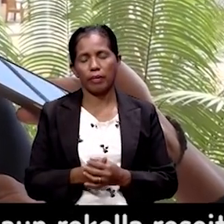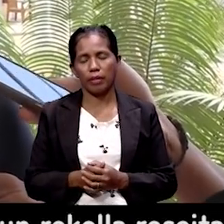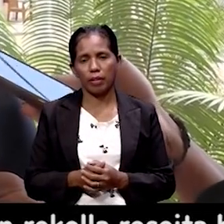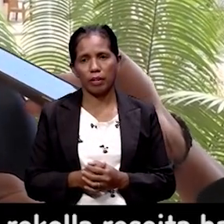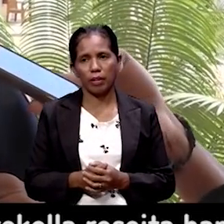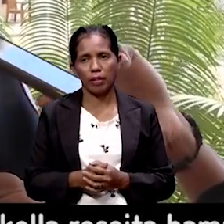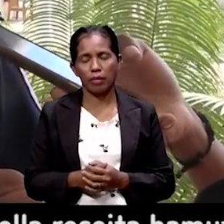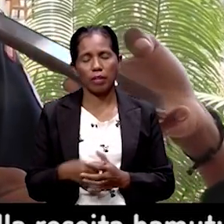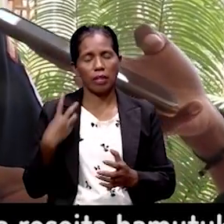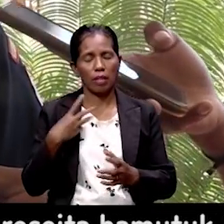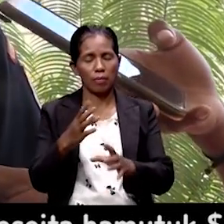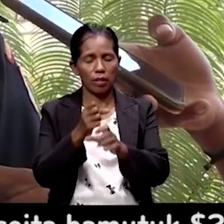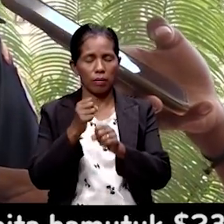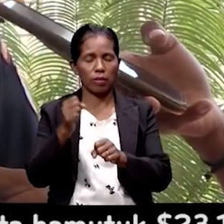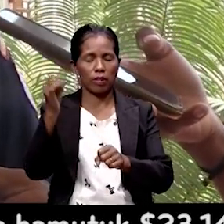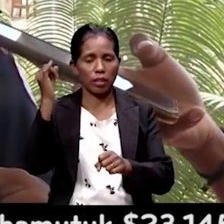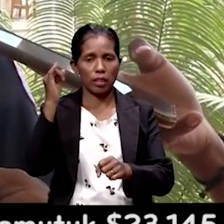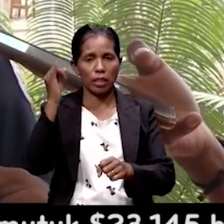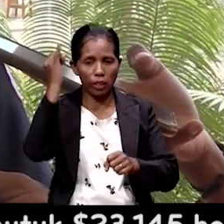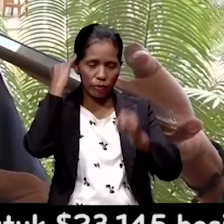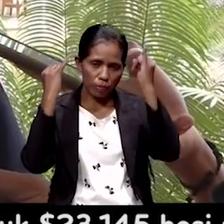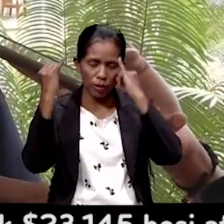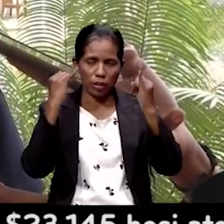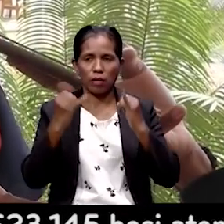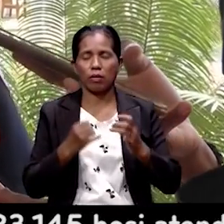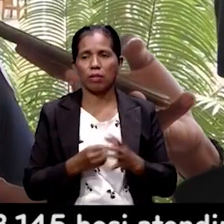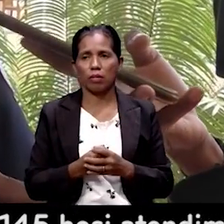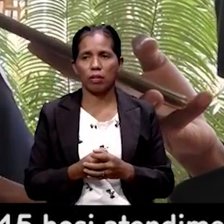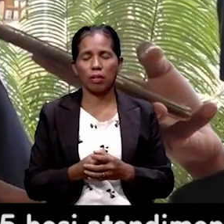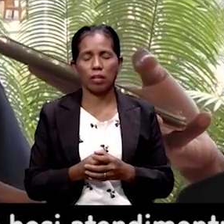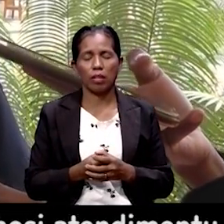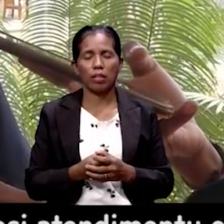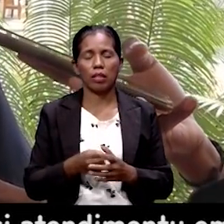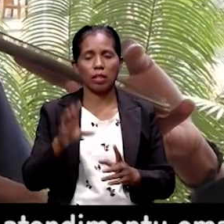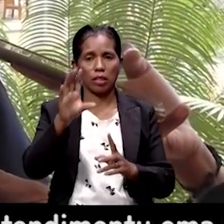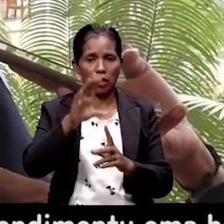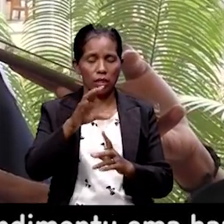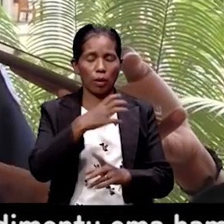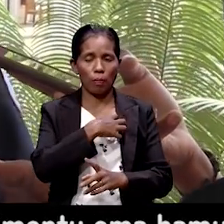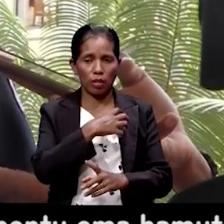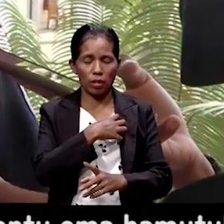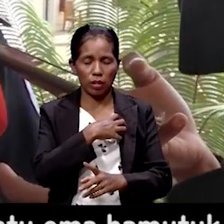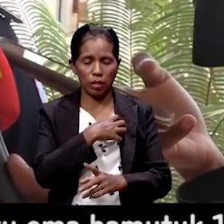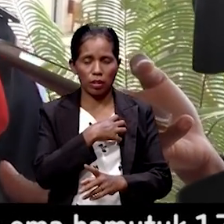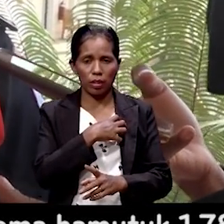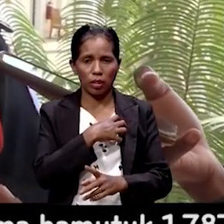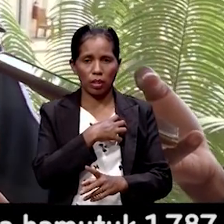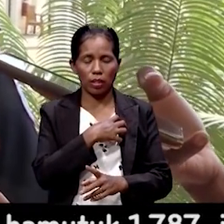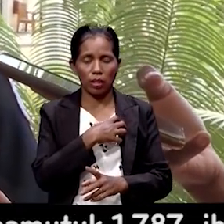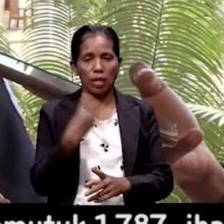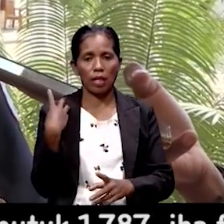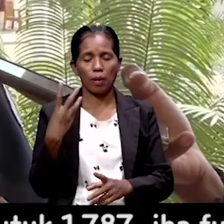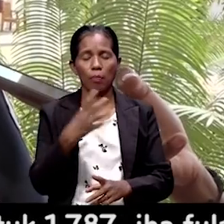minha cima informação, a secção trânsito, comandante de operação, com, segundo comandante de distrito Hainaru, Sira Baqueiras e a